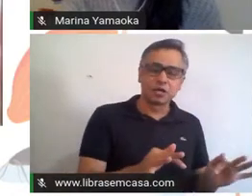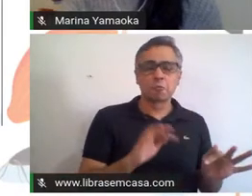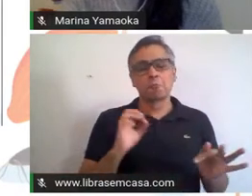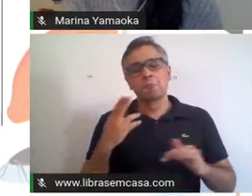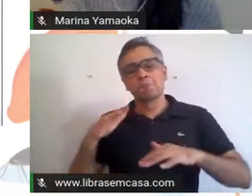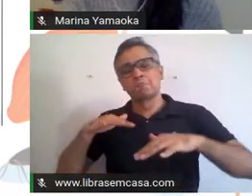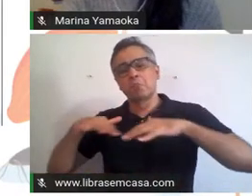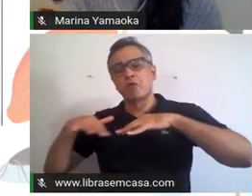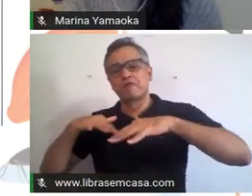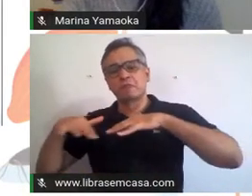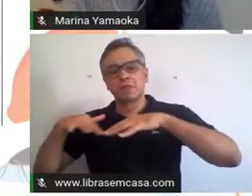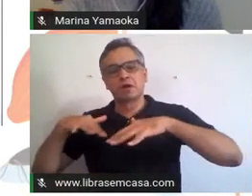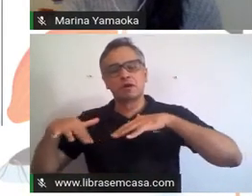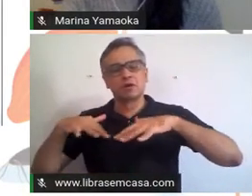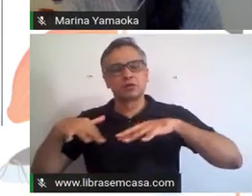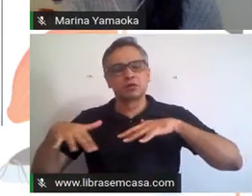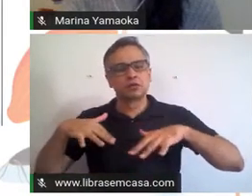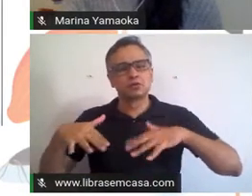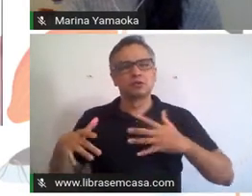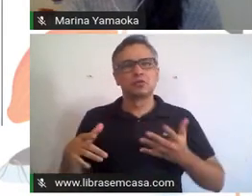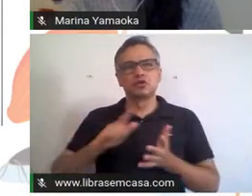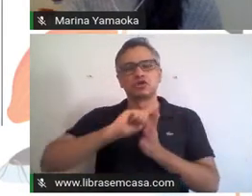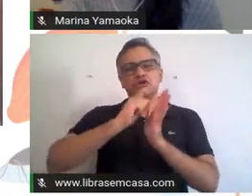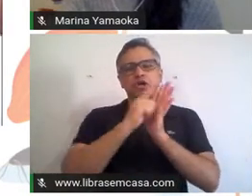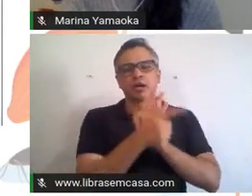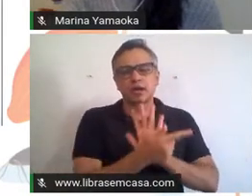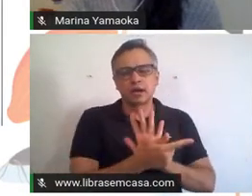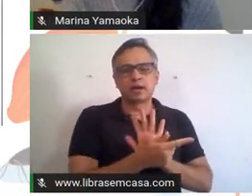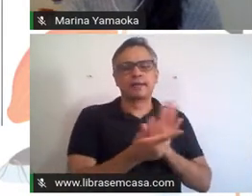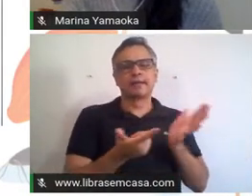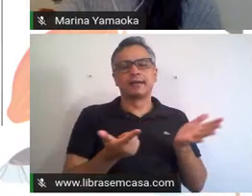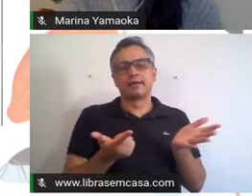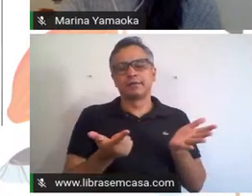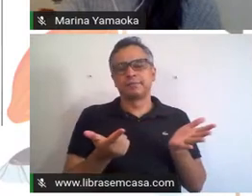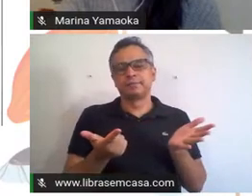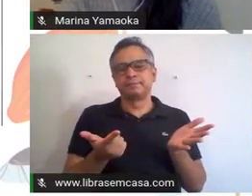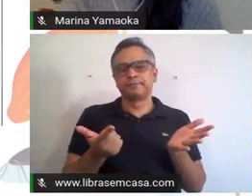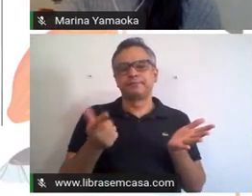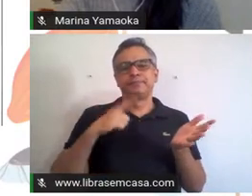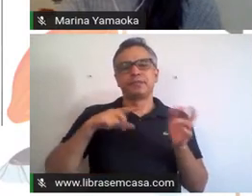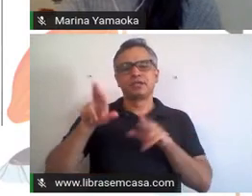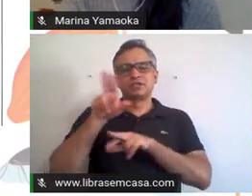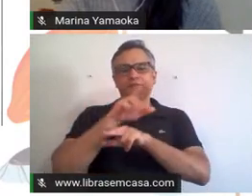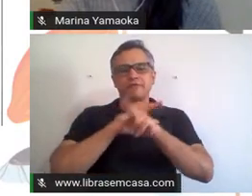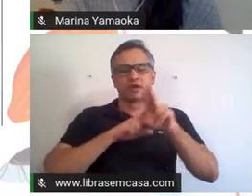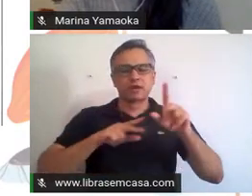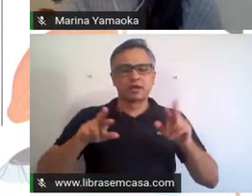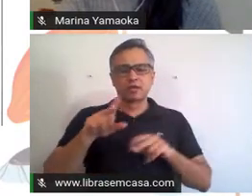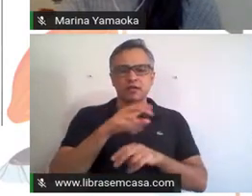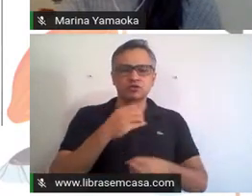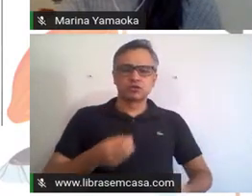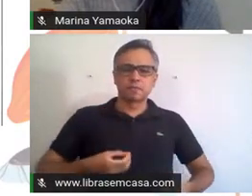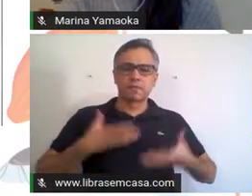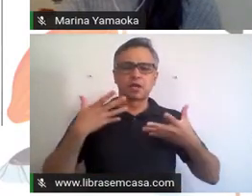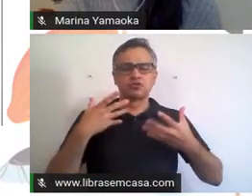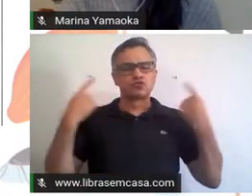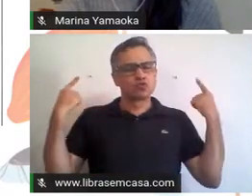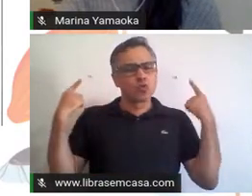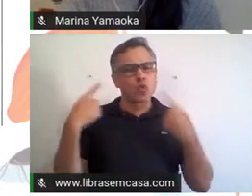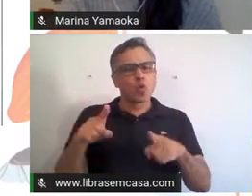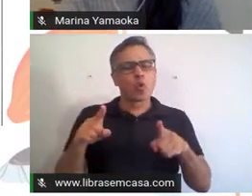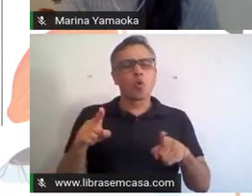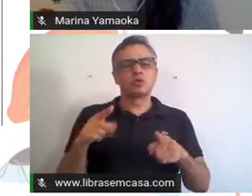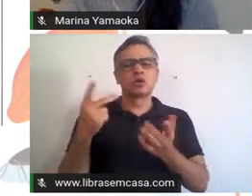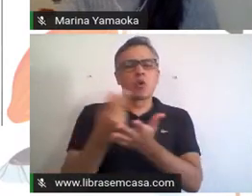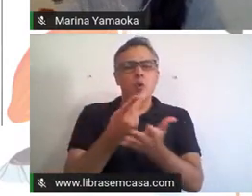movimentos de gênero, movimentos de diferentes expressões de combate às injustiças. Todas elas, de uma maneira ou de